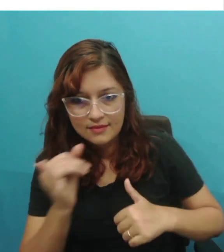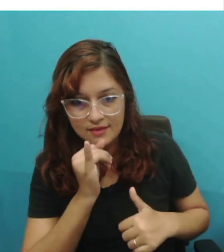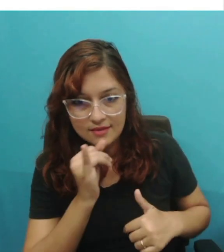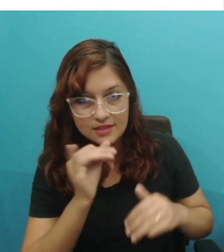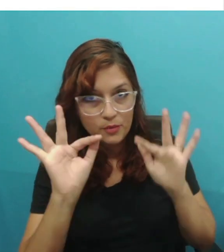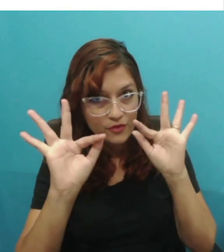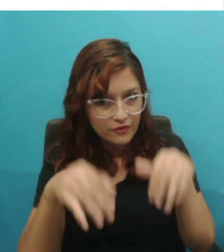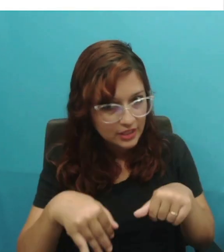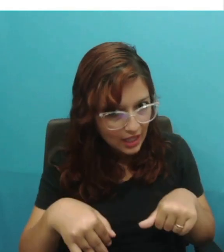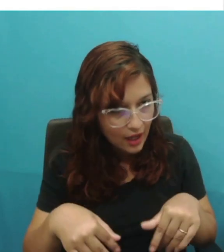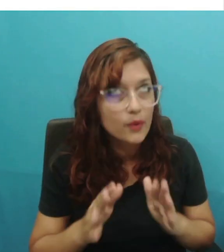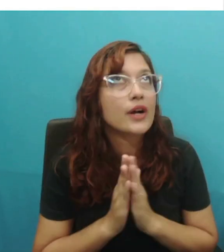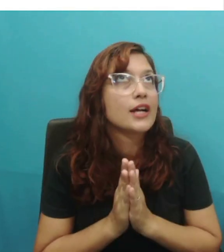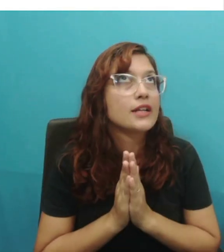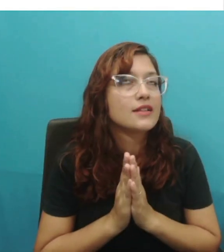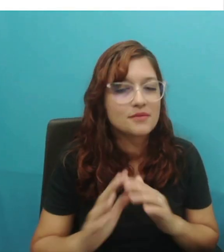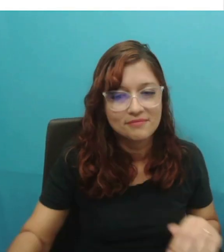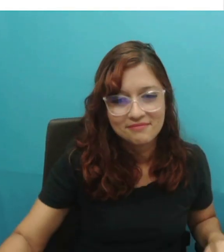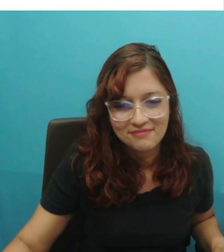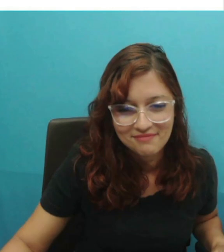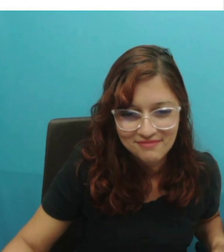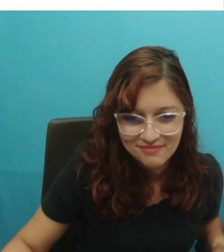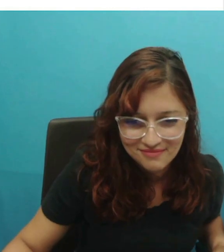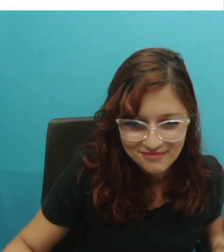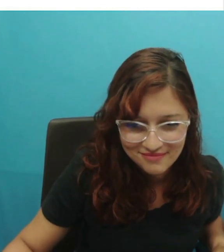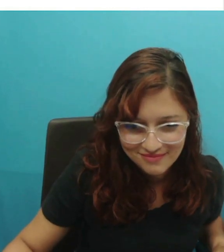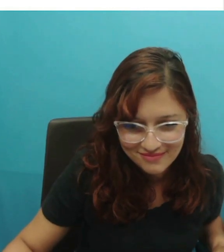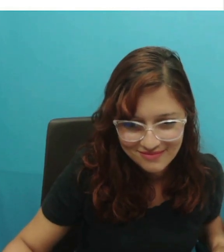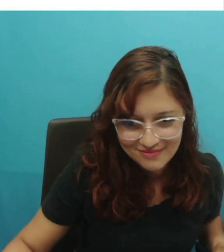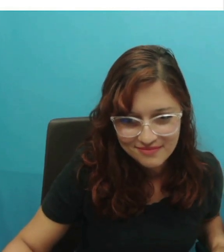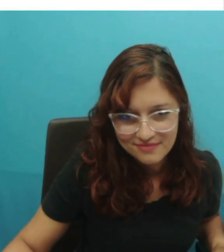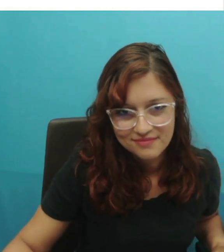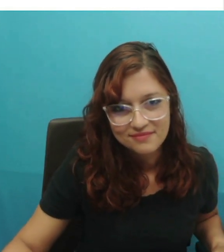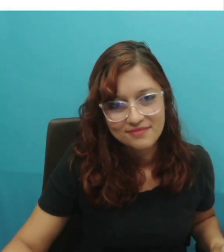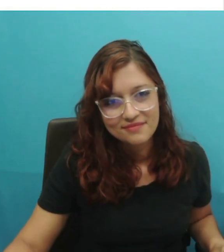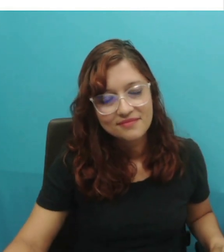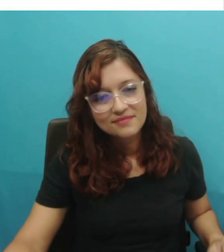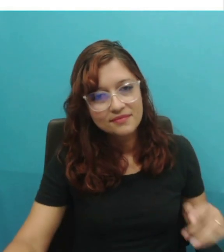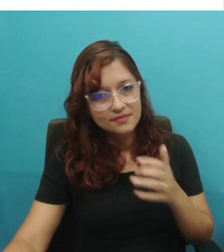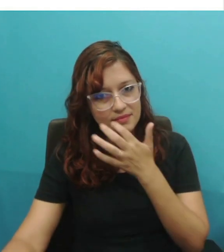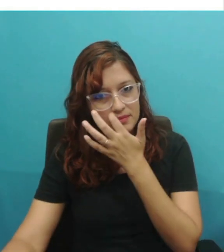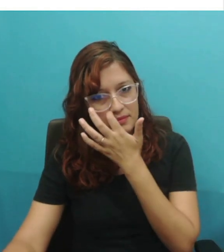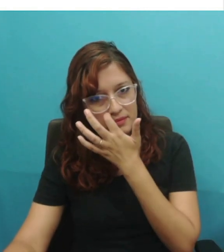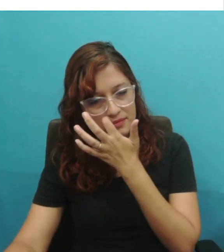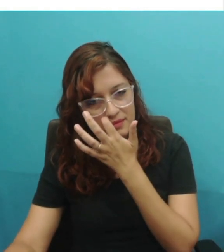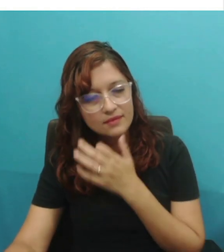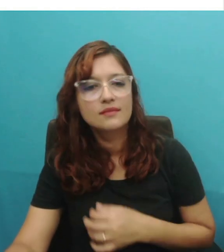E a segunda voz ativa, certo? E agora o final, graças a Deus.